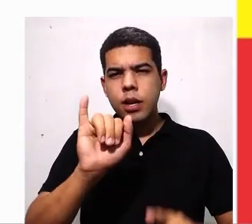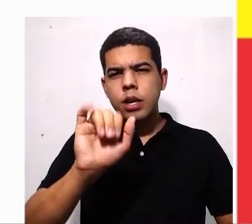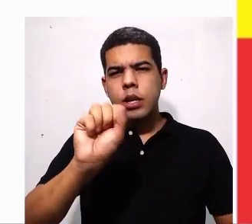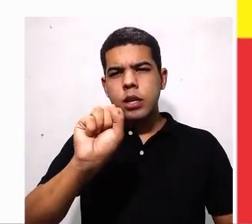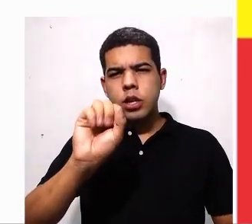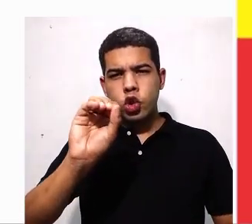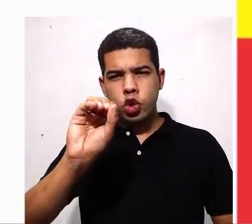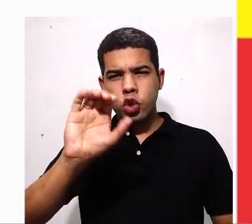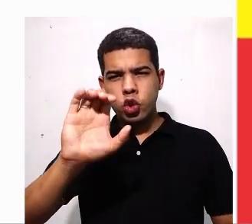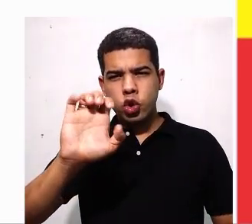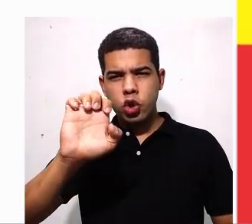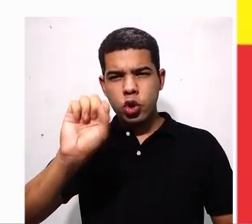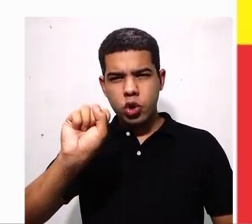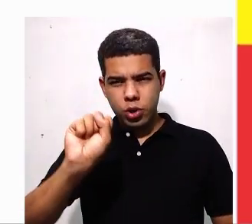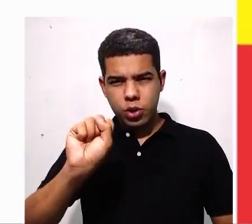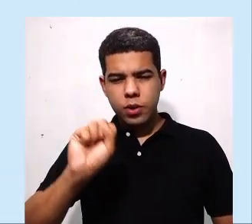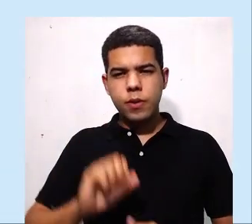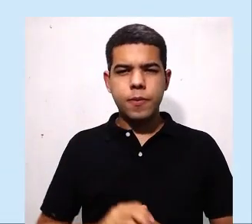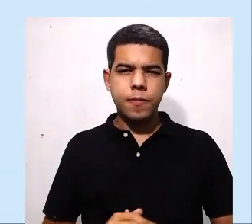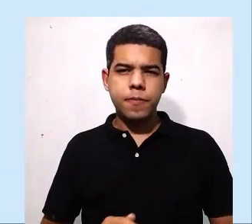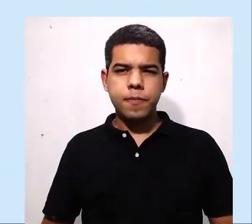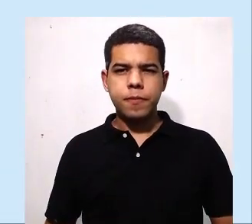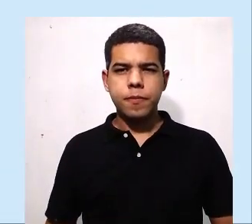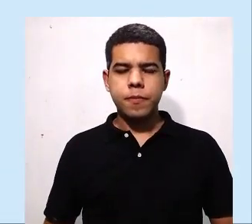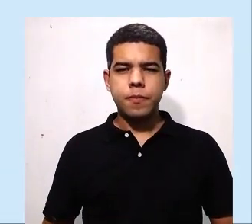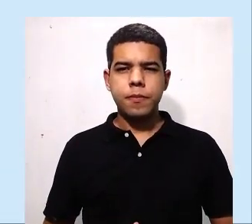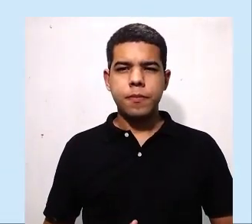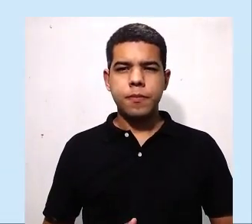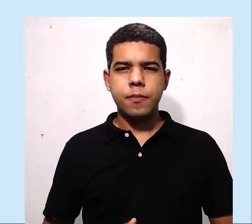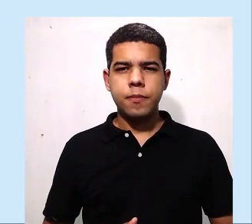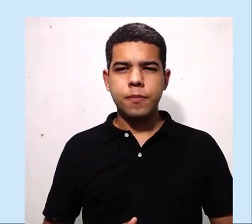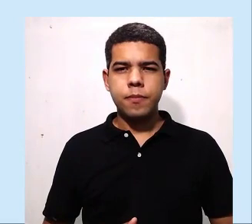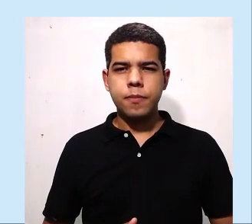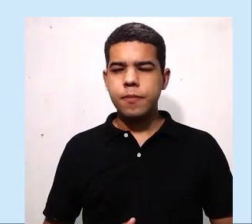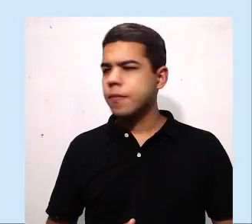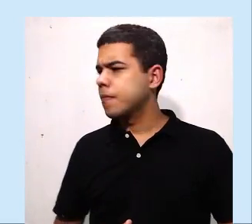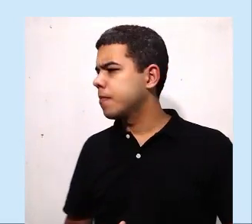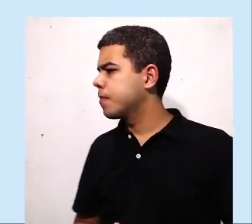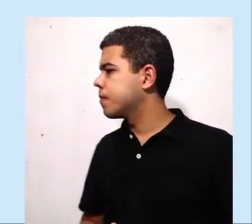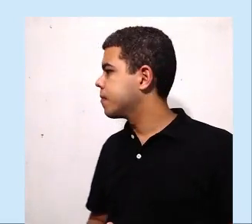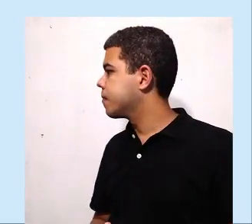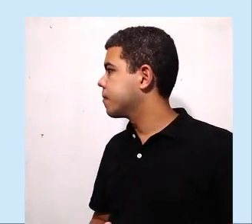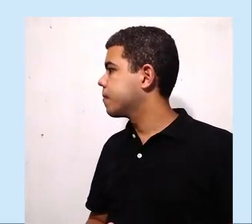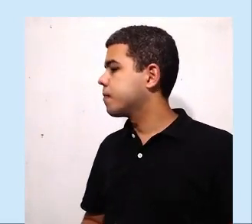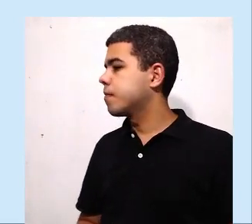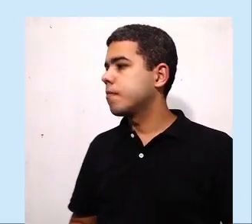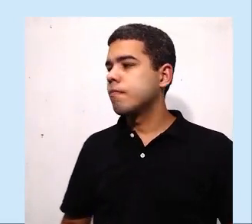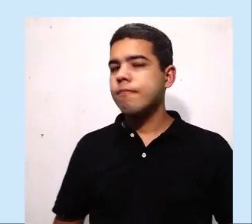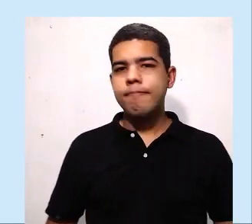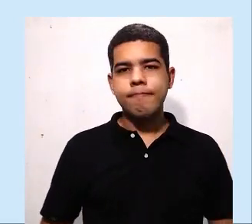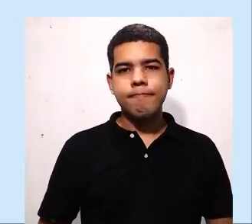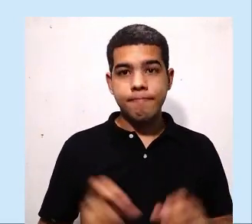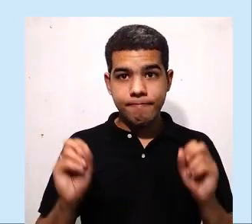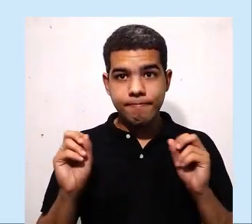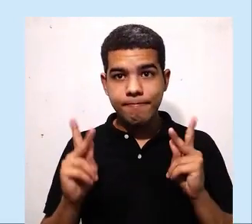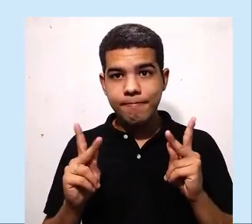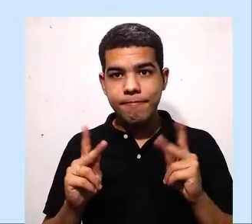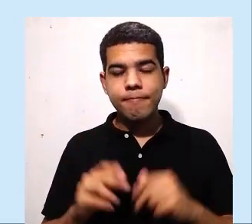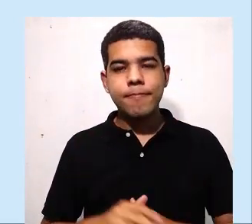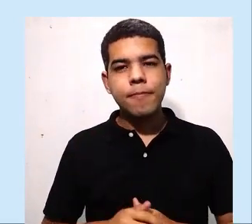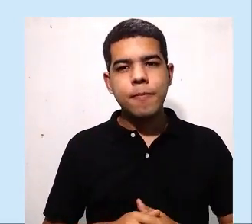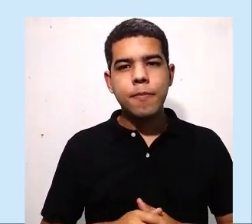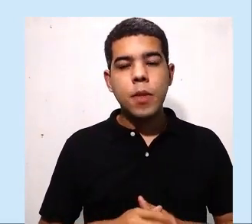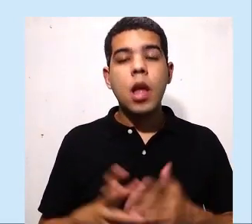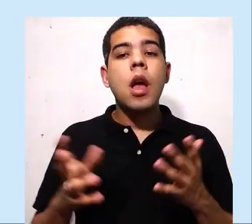isósceles. Então, triângulo isósceles. Ok? Agora vamos fazer o seguinte. Algumas situações